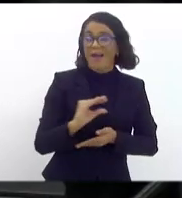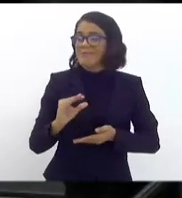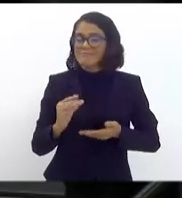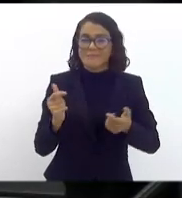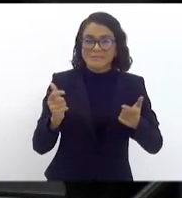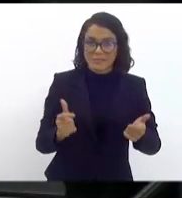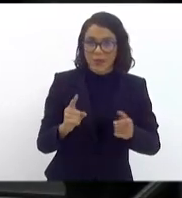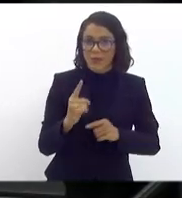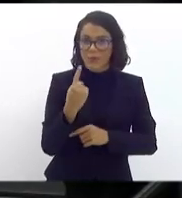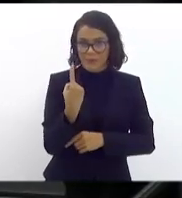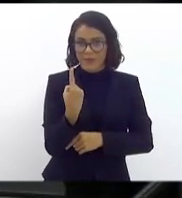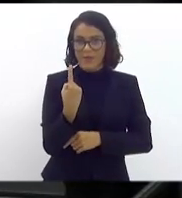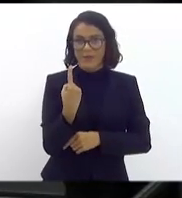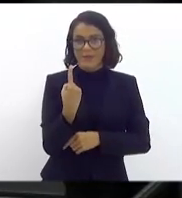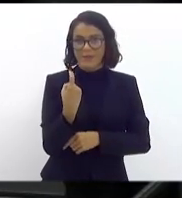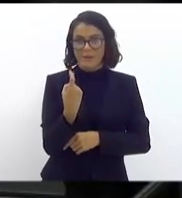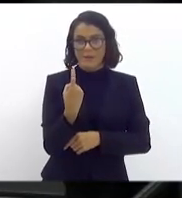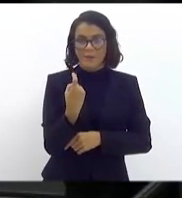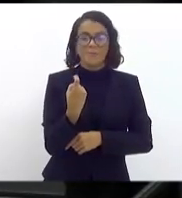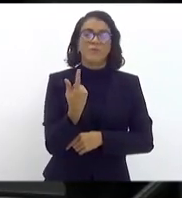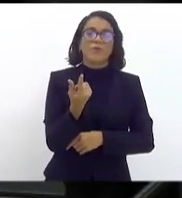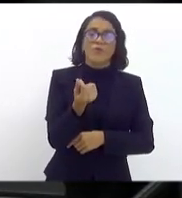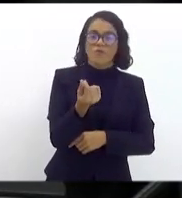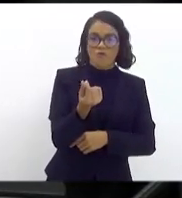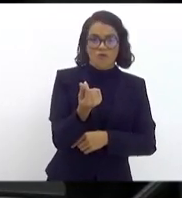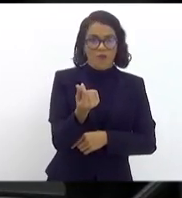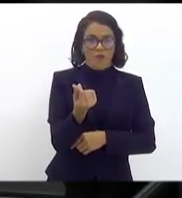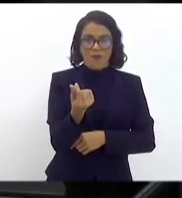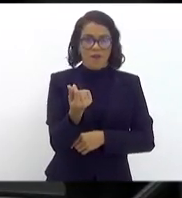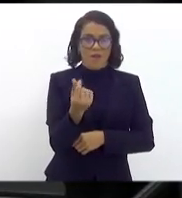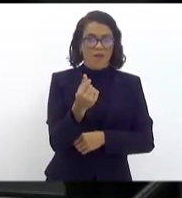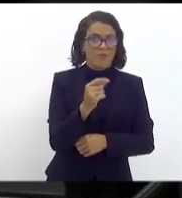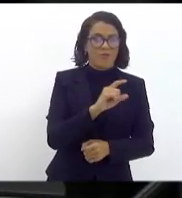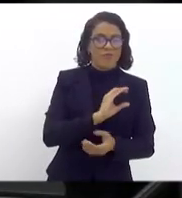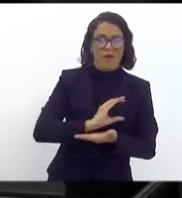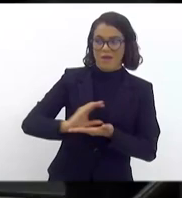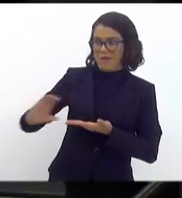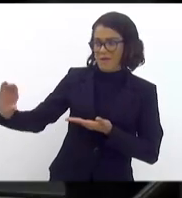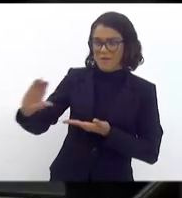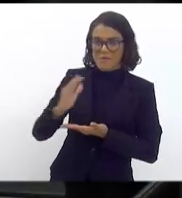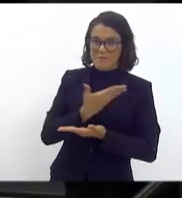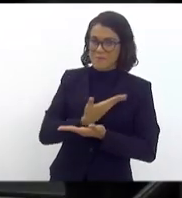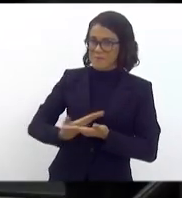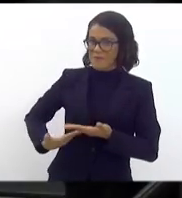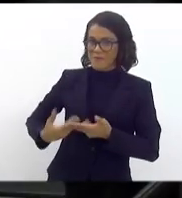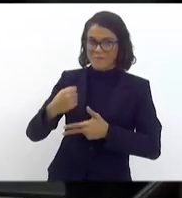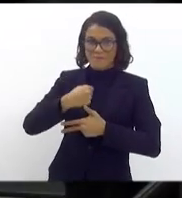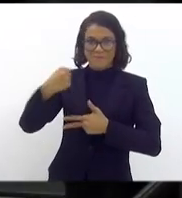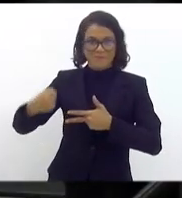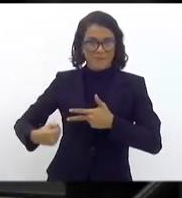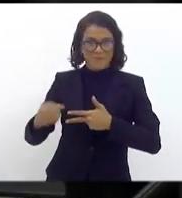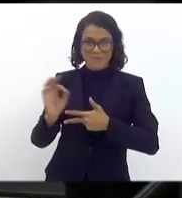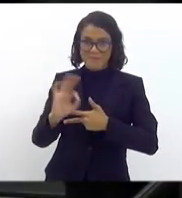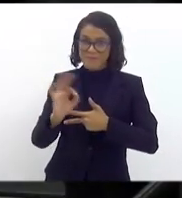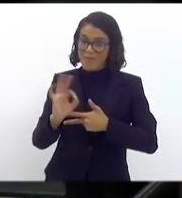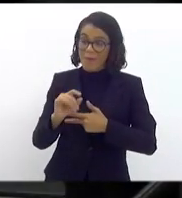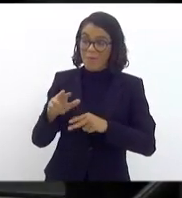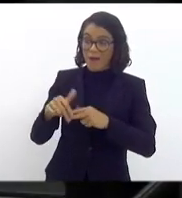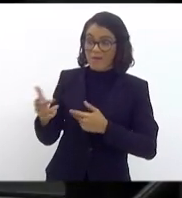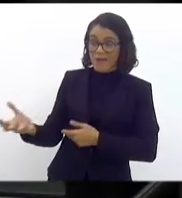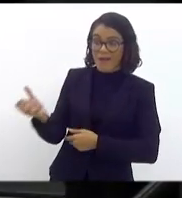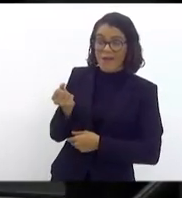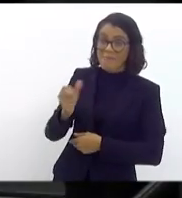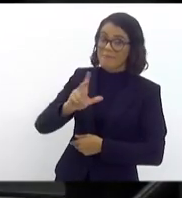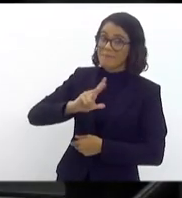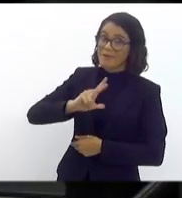coisas. Uma, que os valores não retornam para o poder público. Na verdade, esses valores não são públicos, são provenientes de uma arrecadação